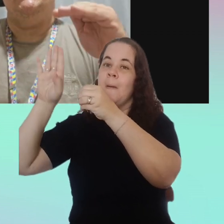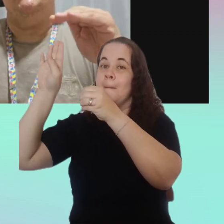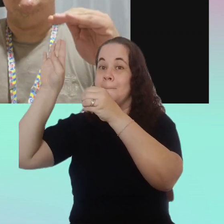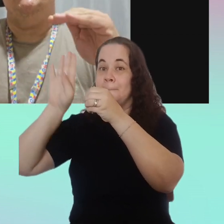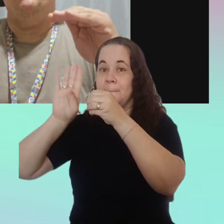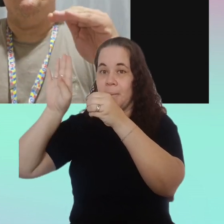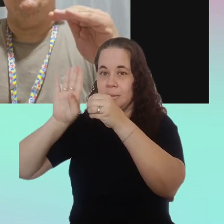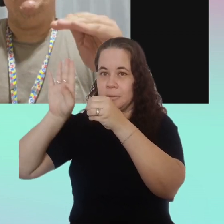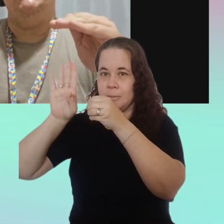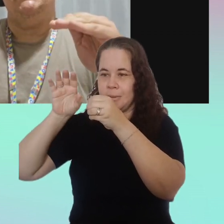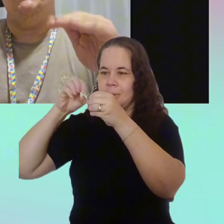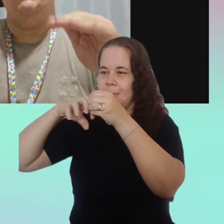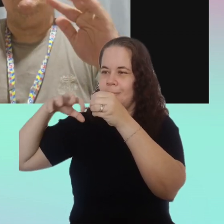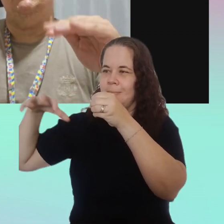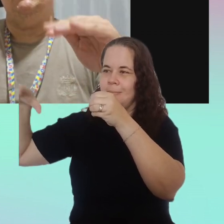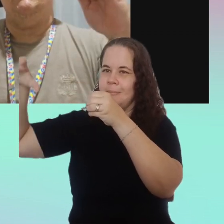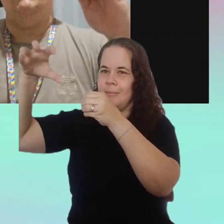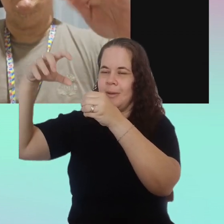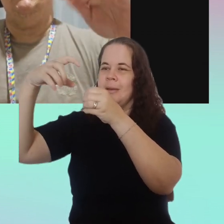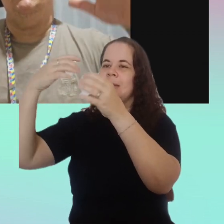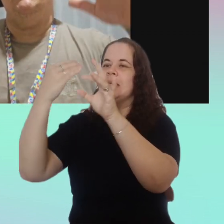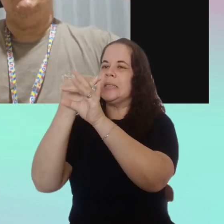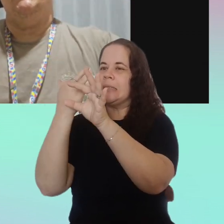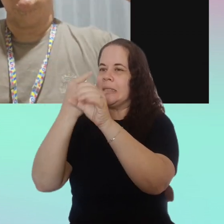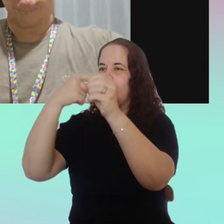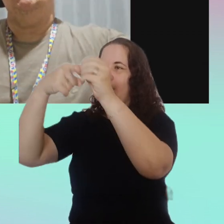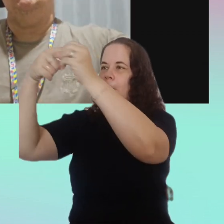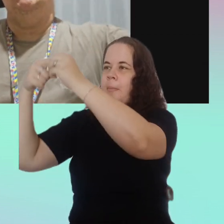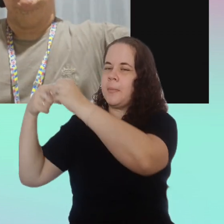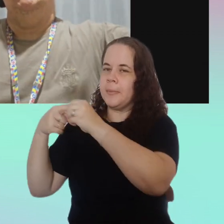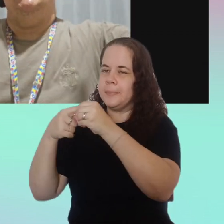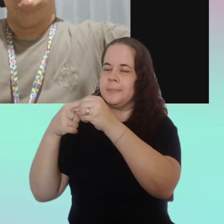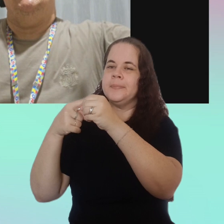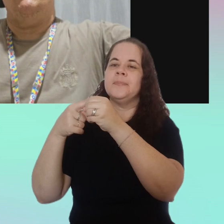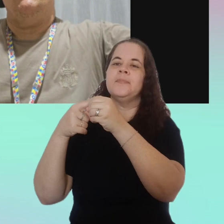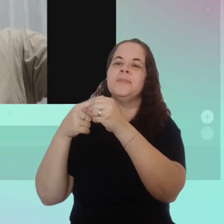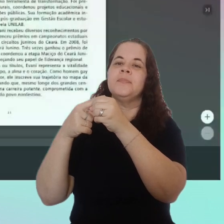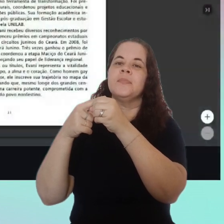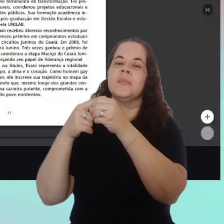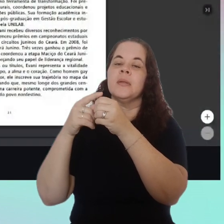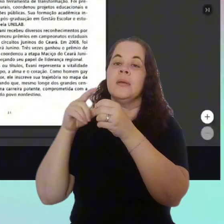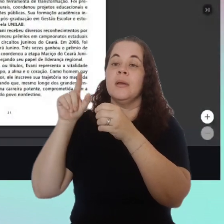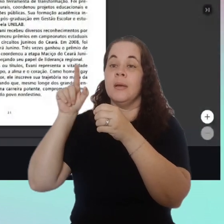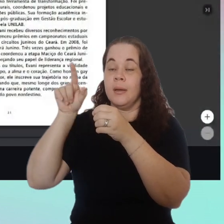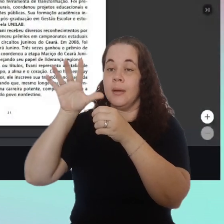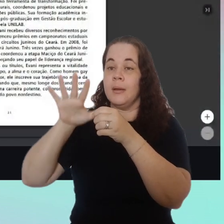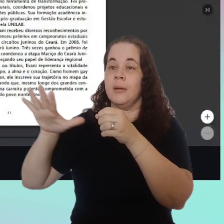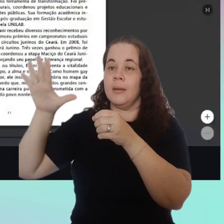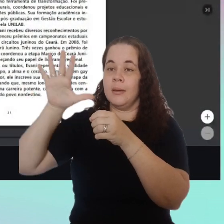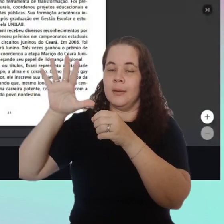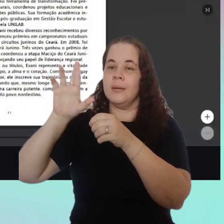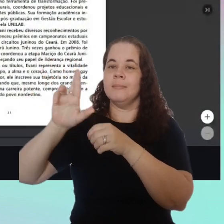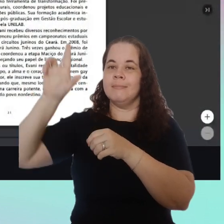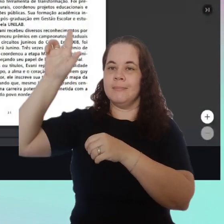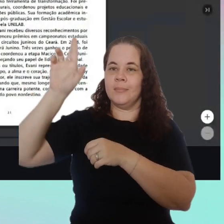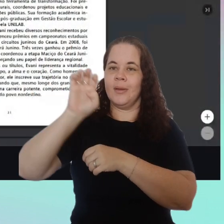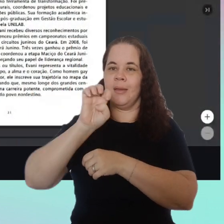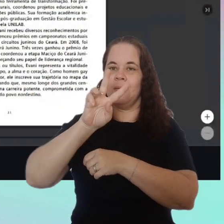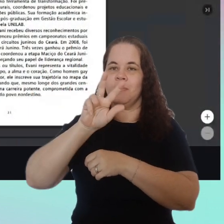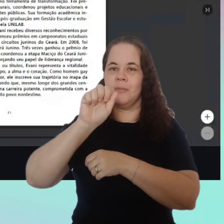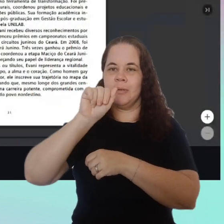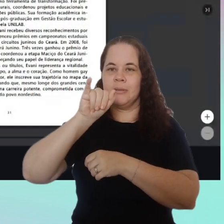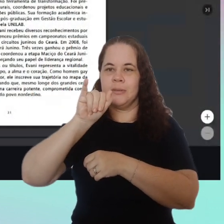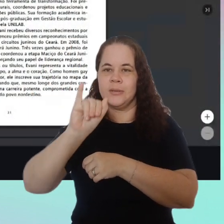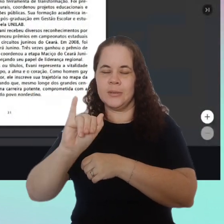da serra, pé de serra, Baturité, Guaramiranga, Pacuti, Aracoiaba, que é aquela região toda ali. O Evani é